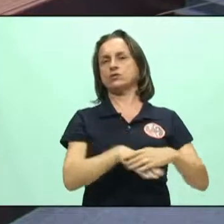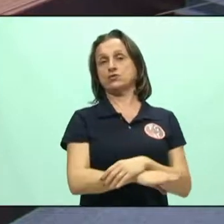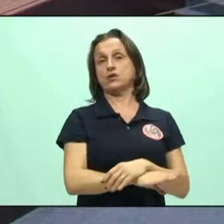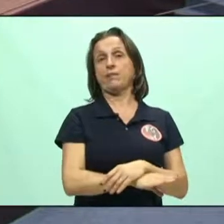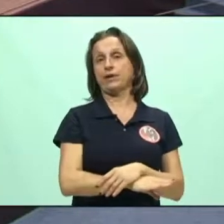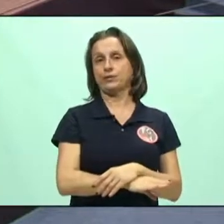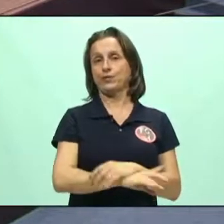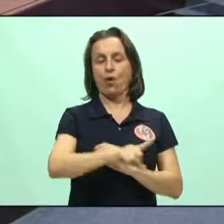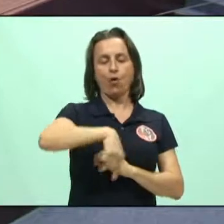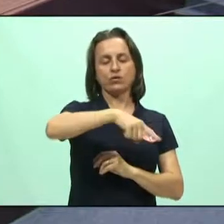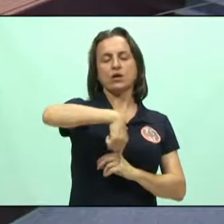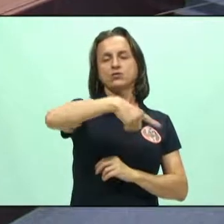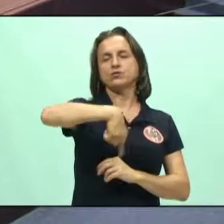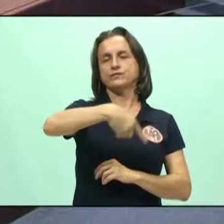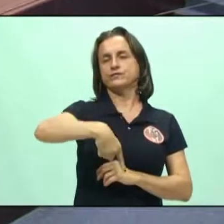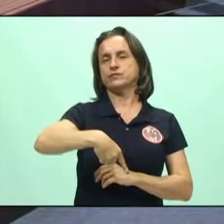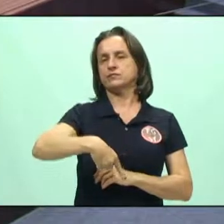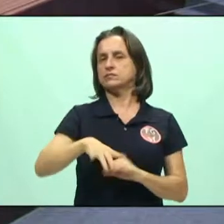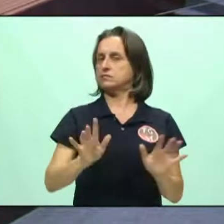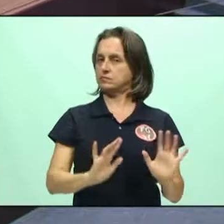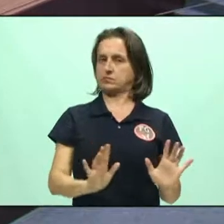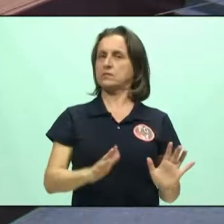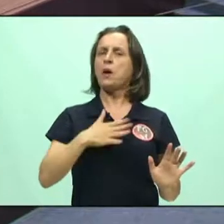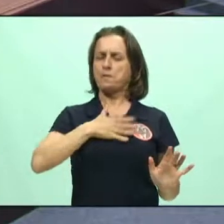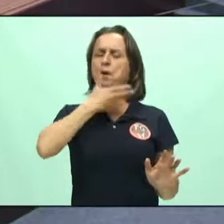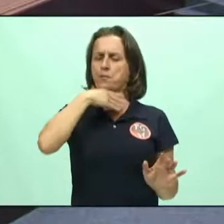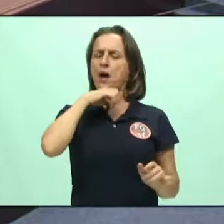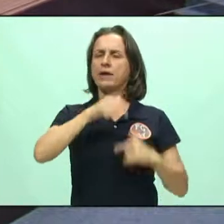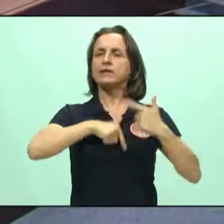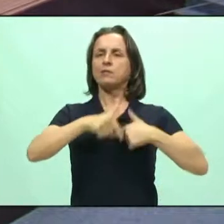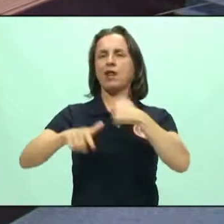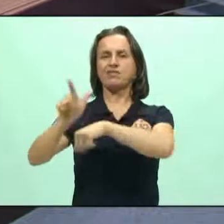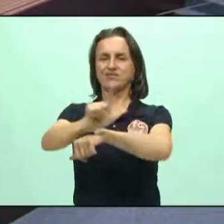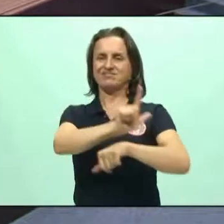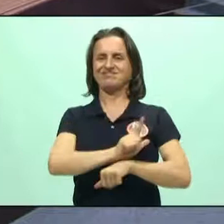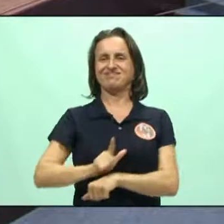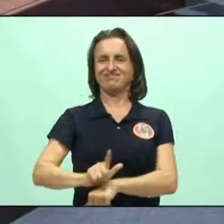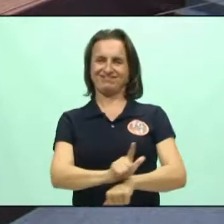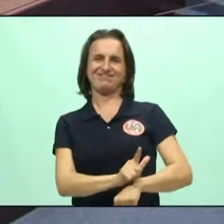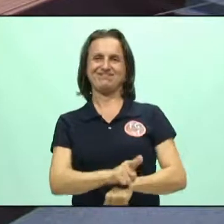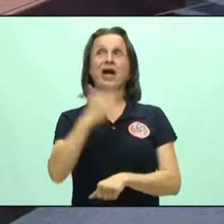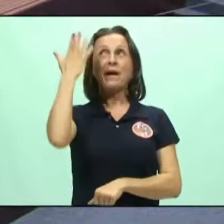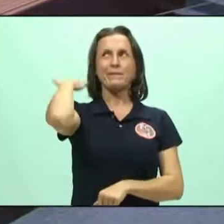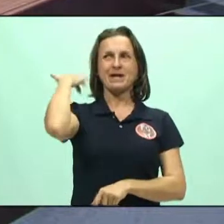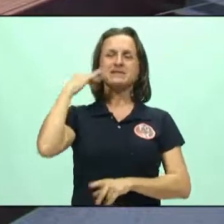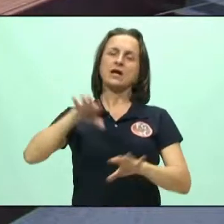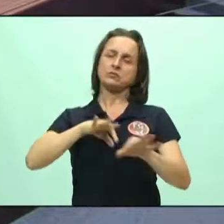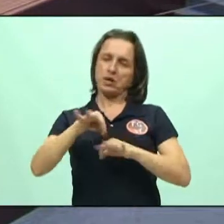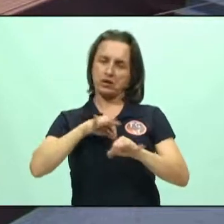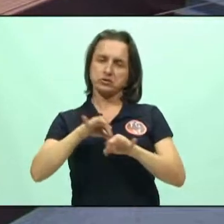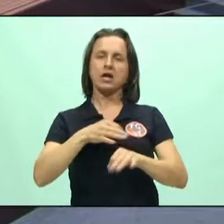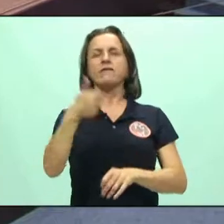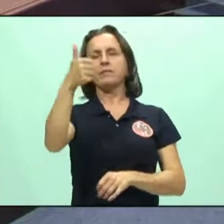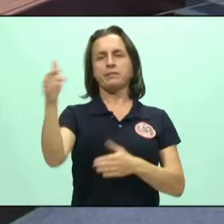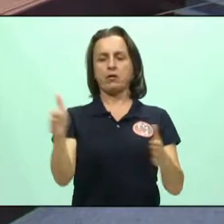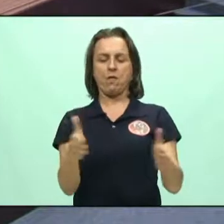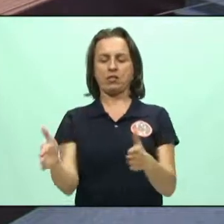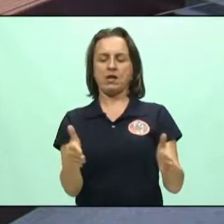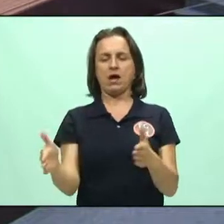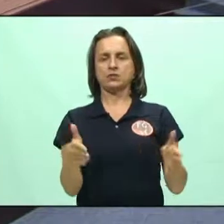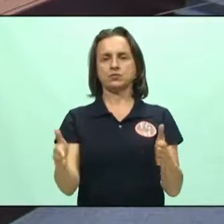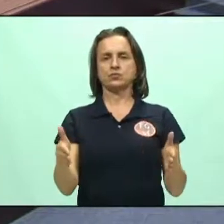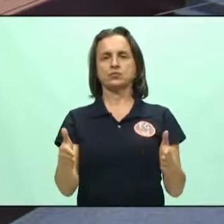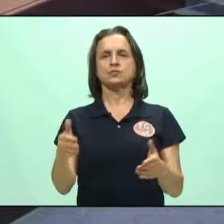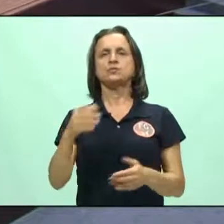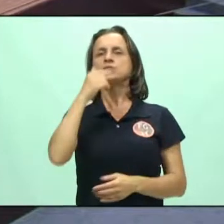acompanhei isso lá atrás meu pai era comerciante e na época foi planejado no primeiro Mandato do governo Volnei executado